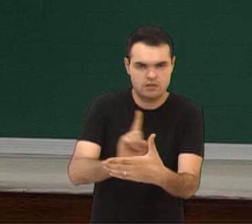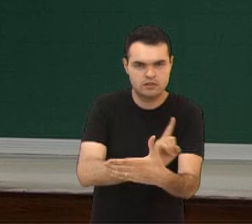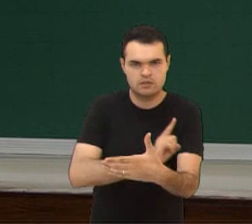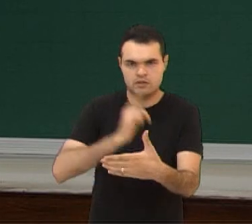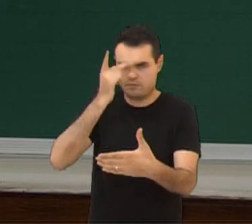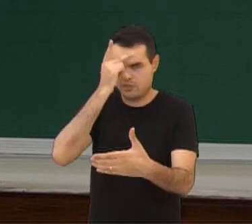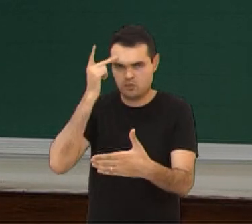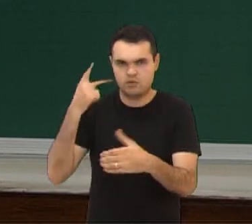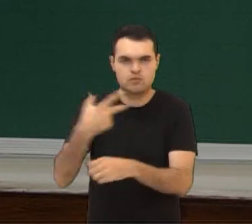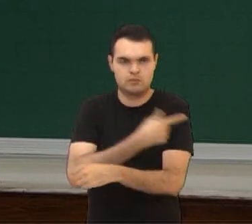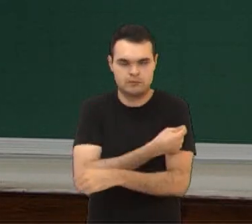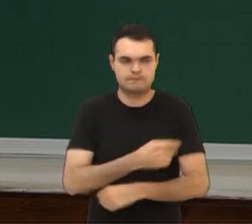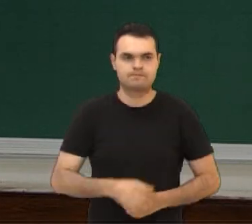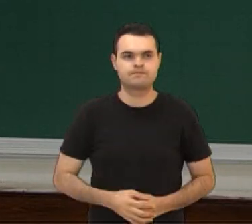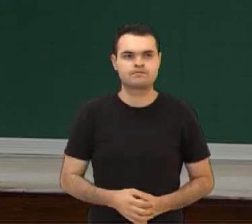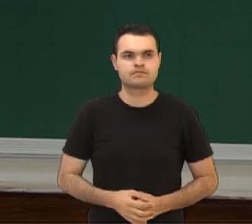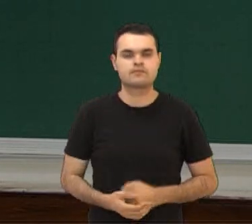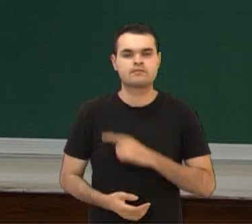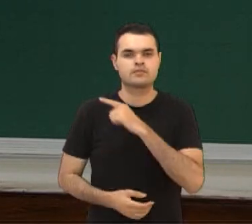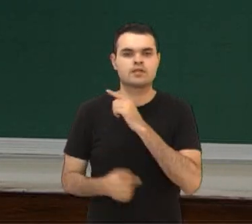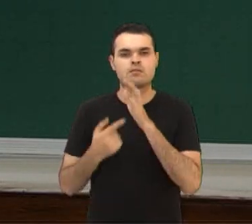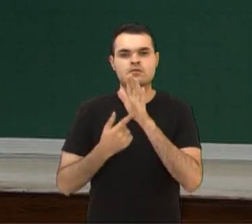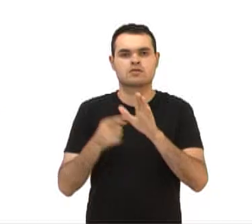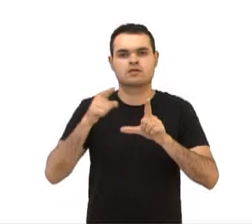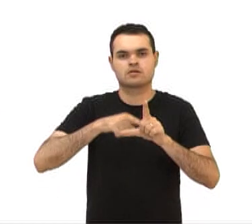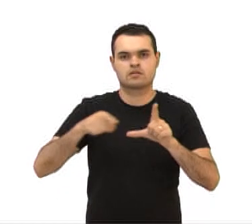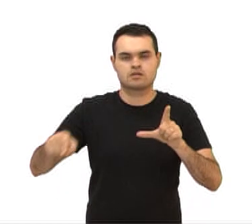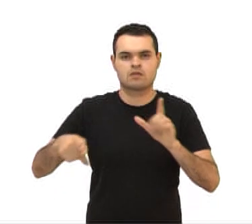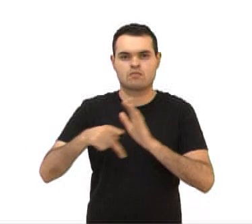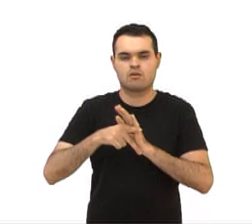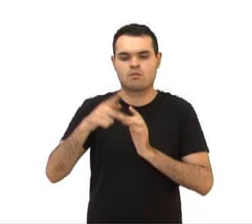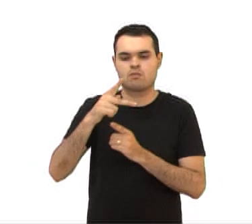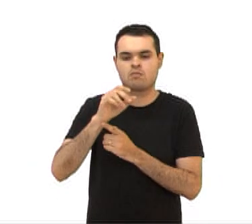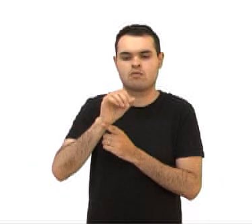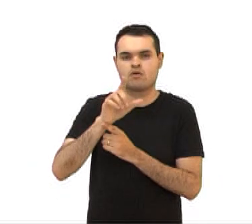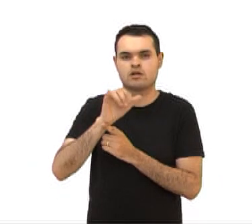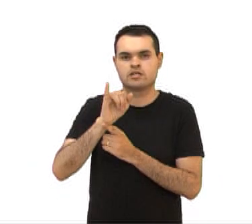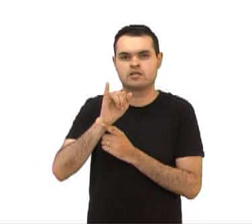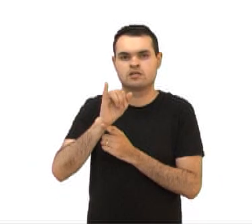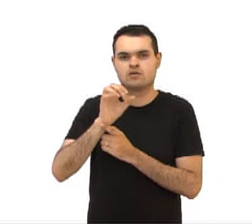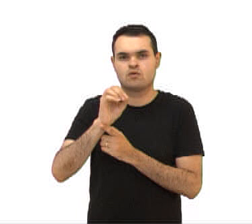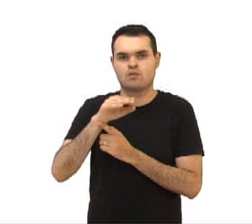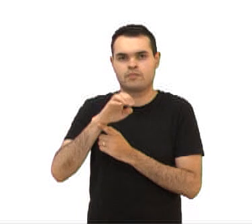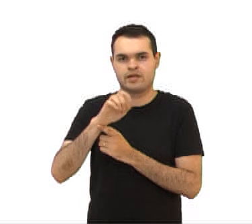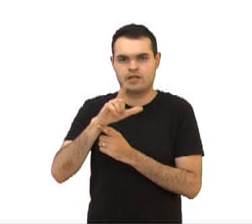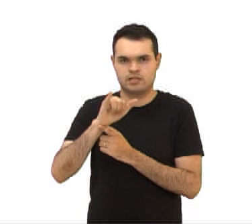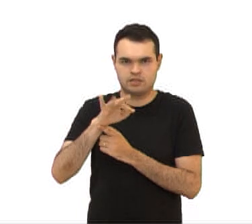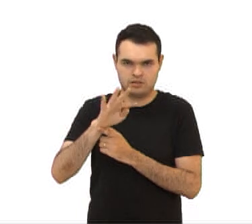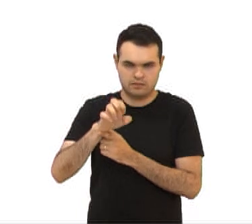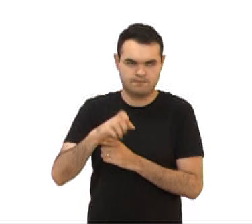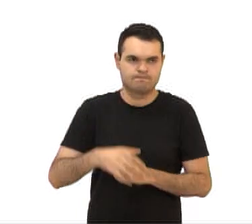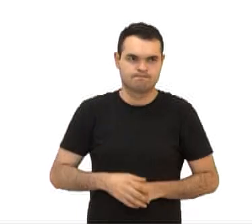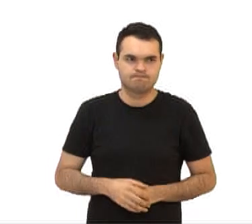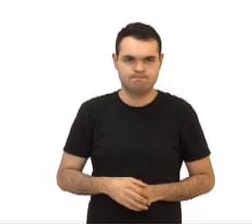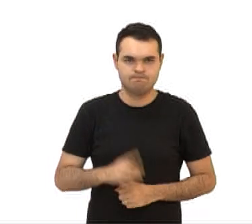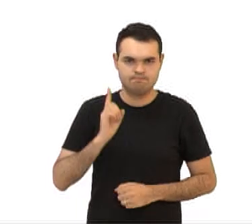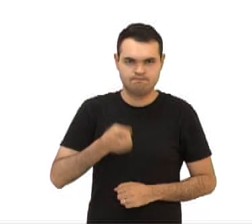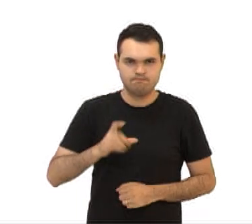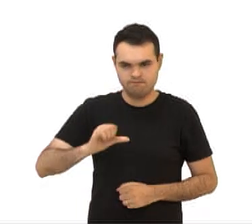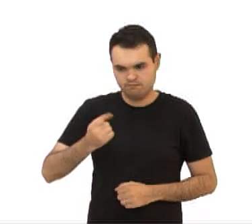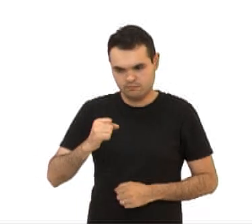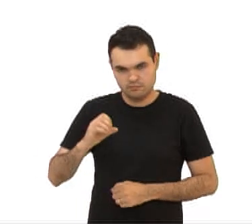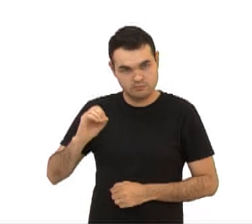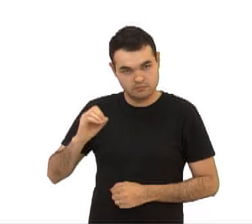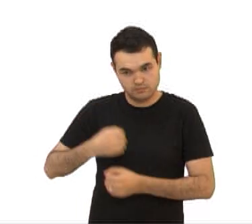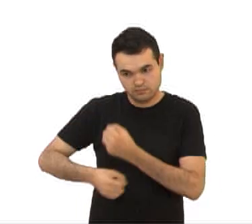vacina. Olha só, a gente só mostrando esse gráfico da poliomielite. Aqui até pouco antes de 1980,